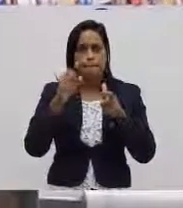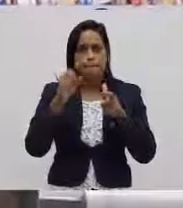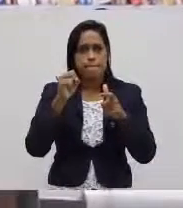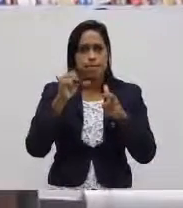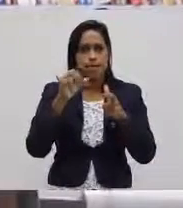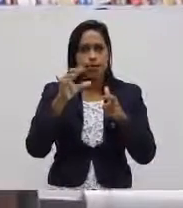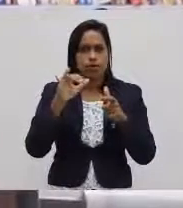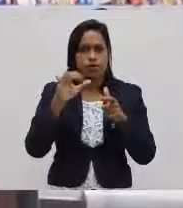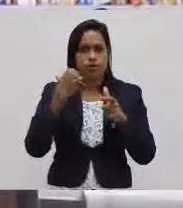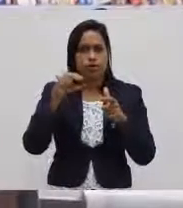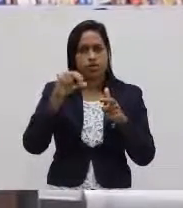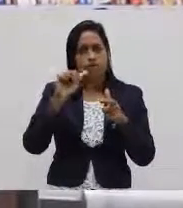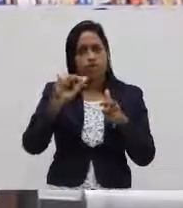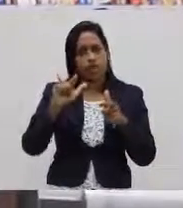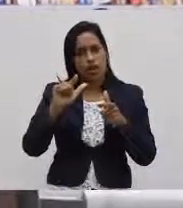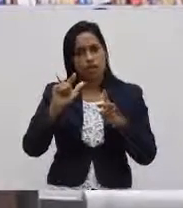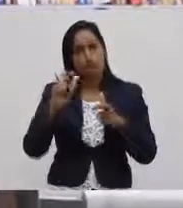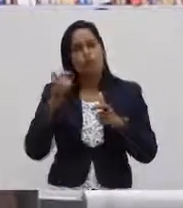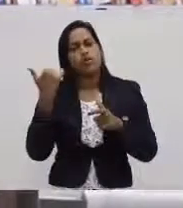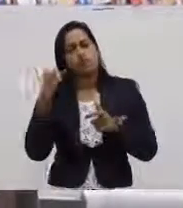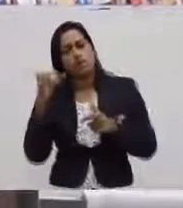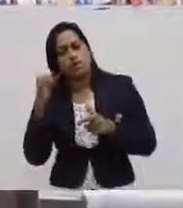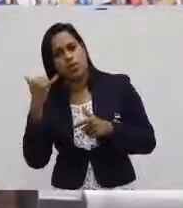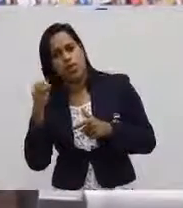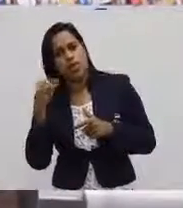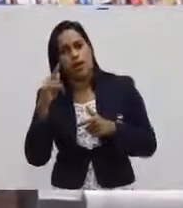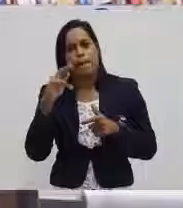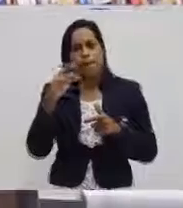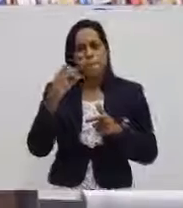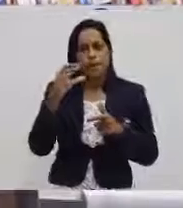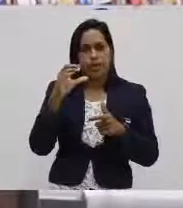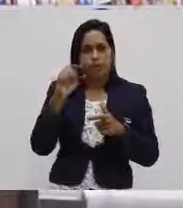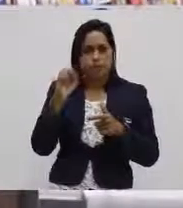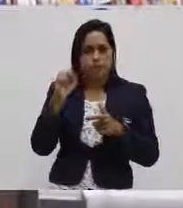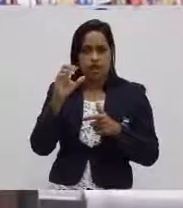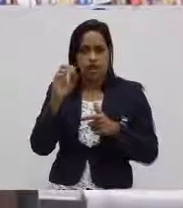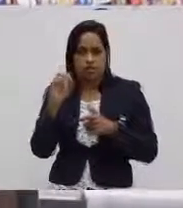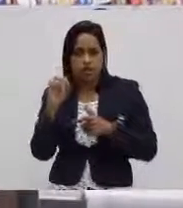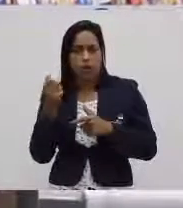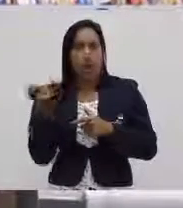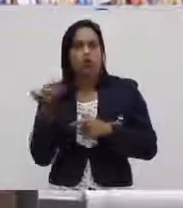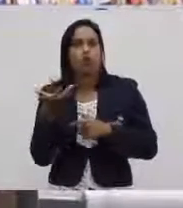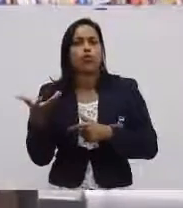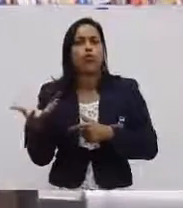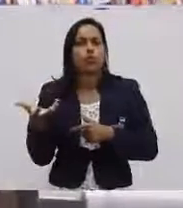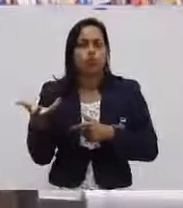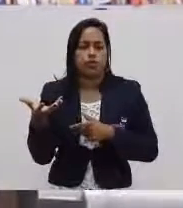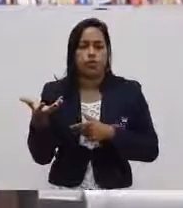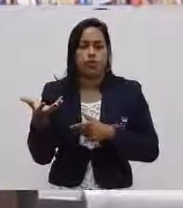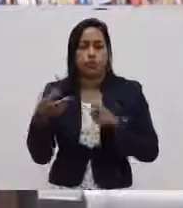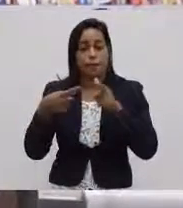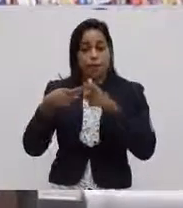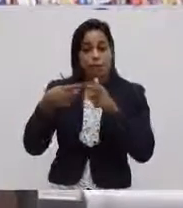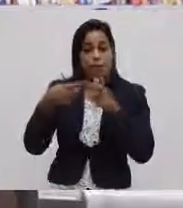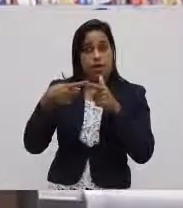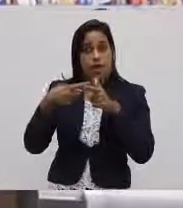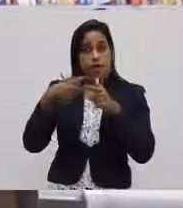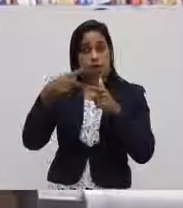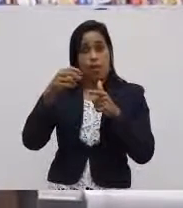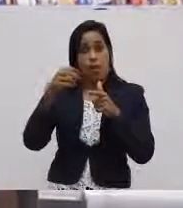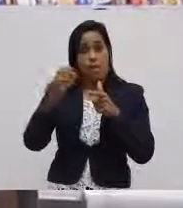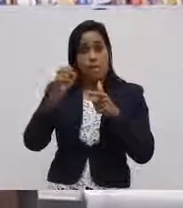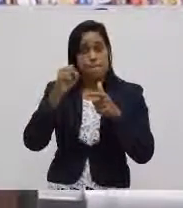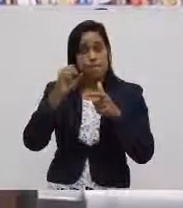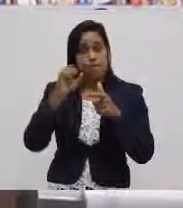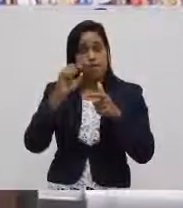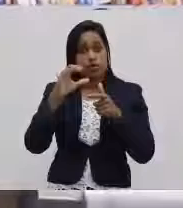por processo, celular e por produto. O primeiro deles é o posicional, onde o produto